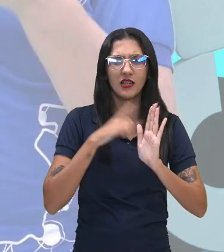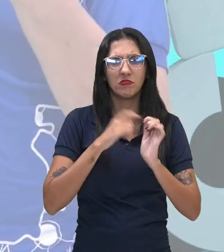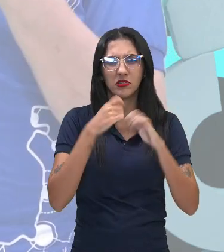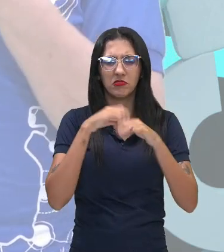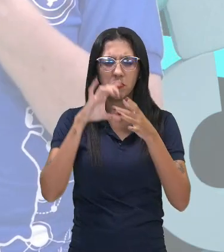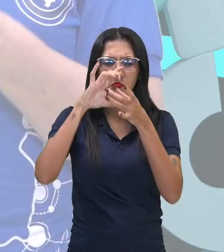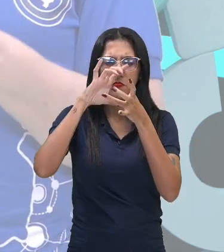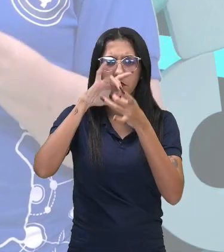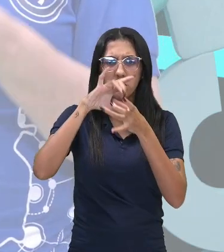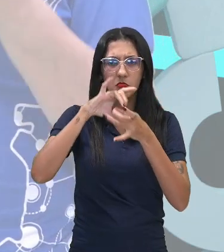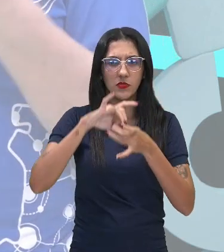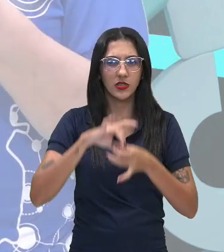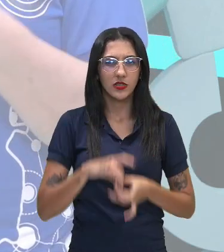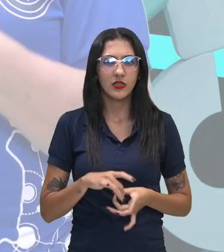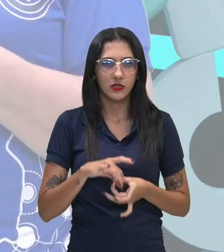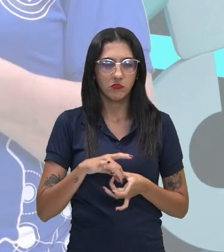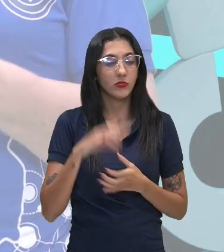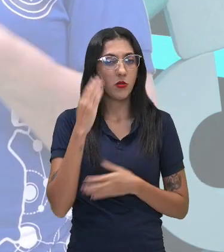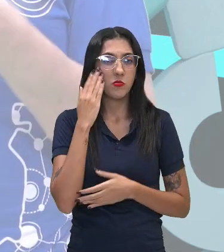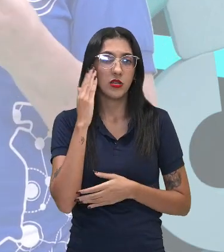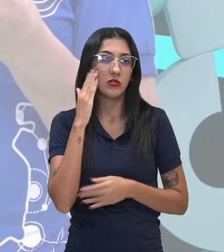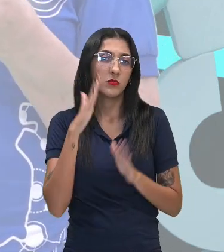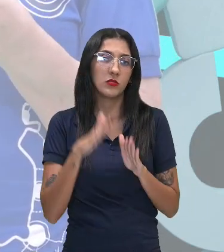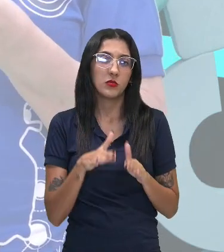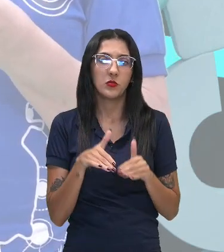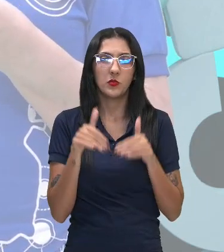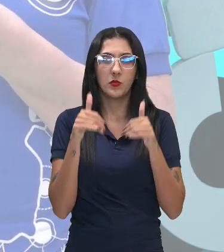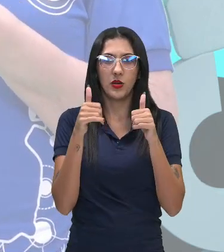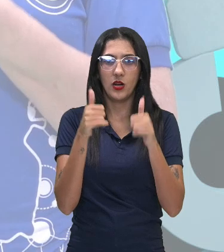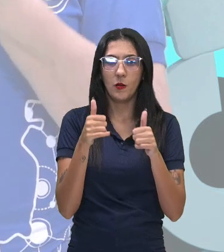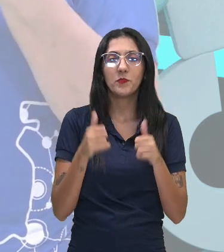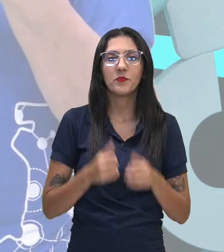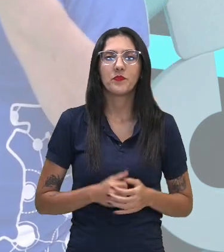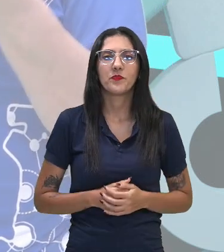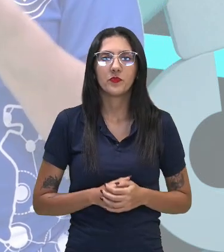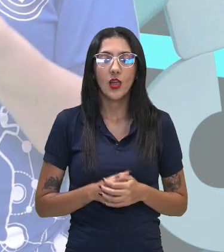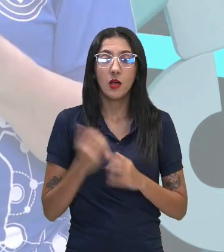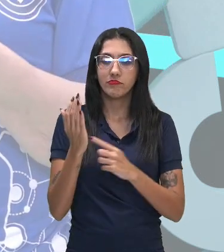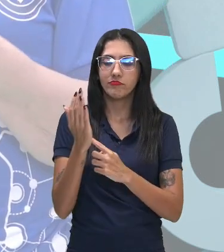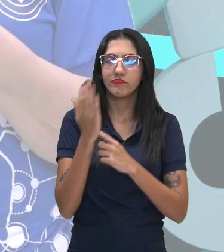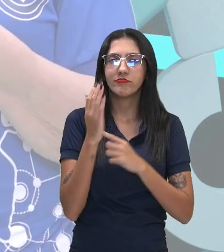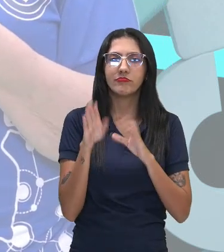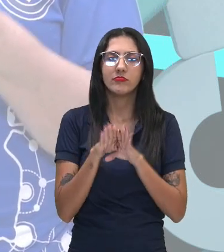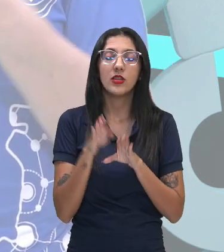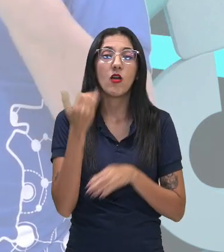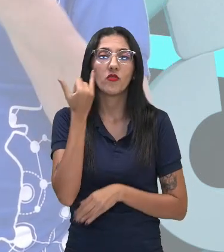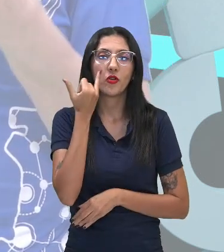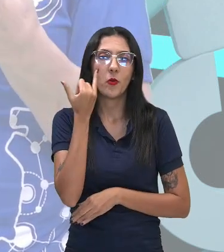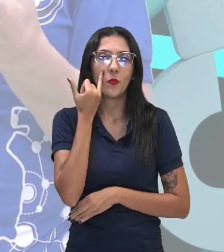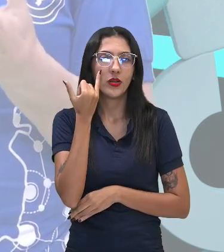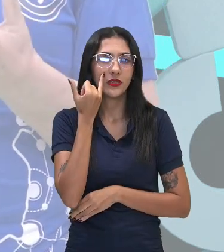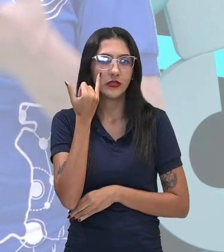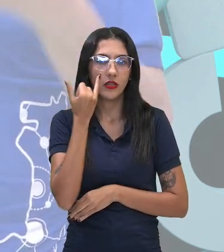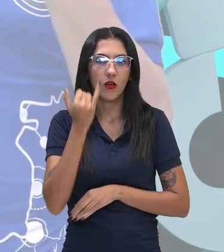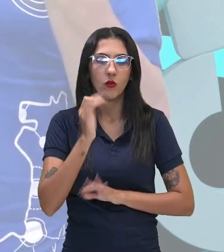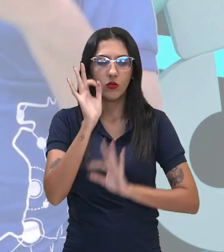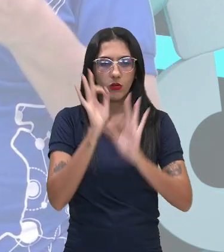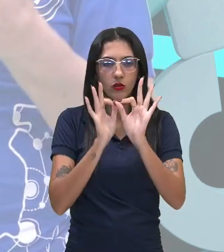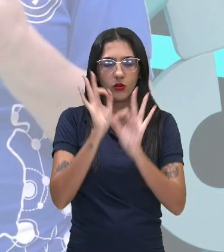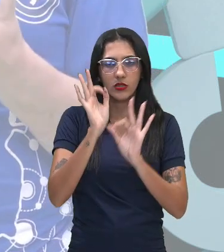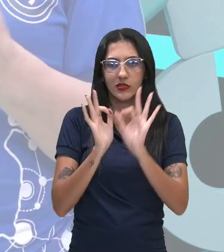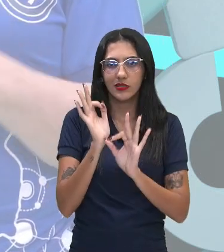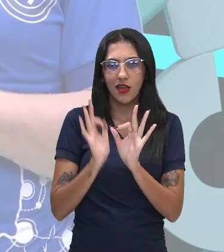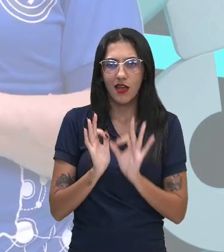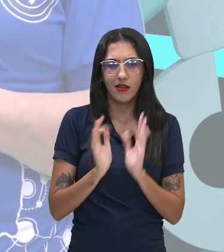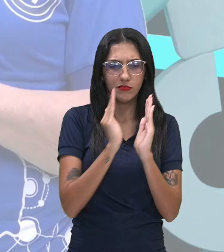e essa coesão dentro do texto para trazer a informação de forma organizada,